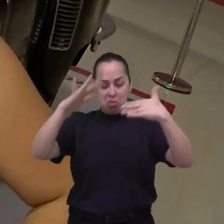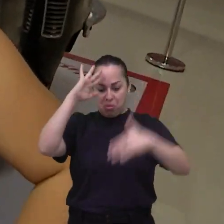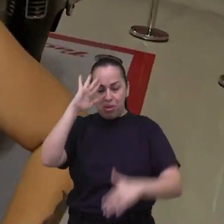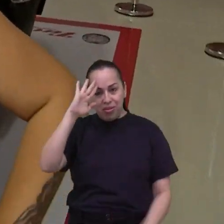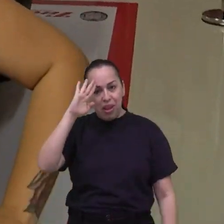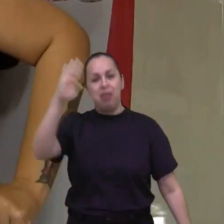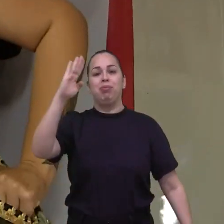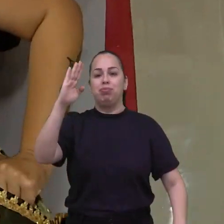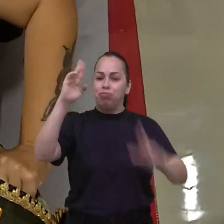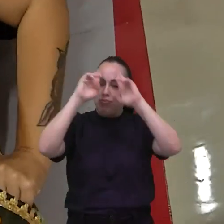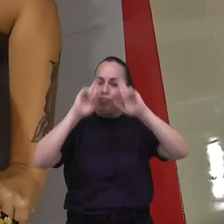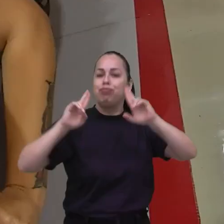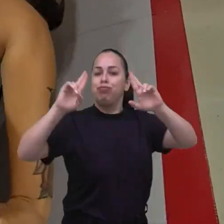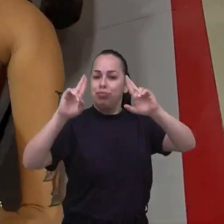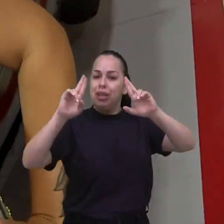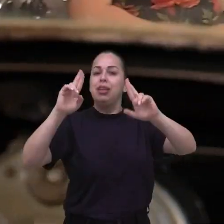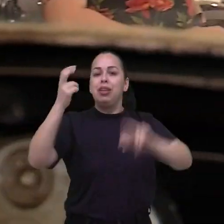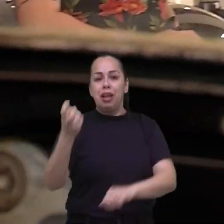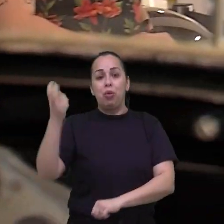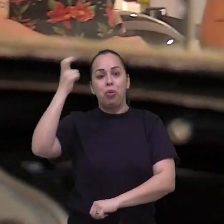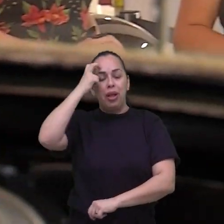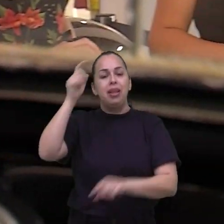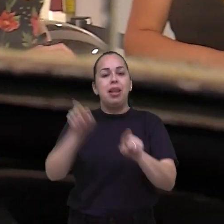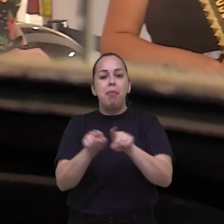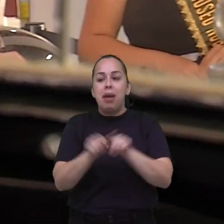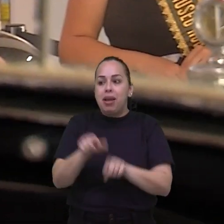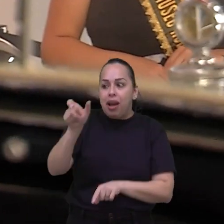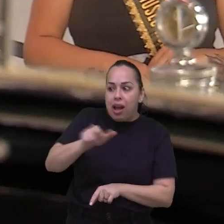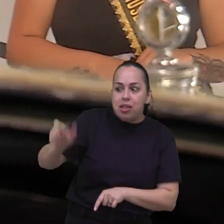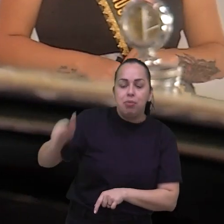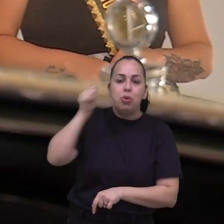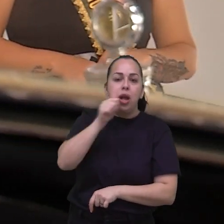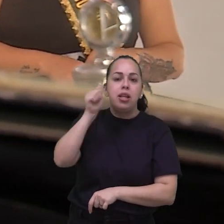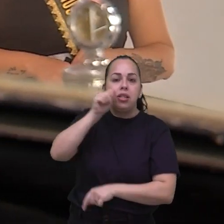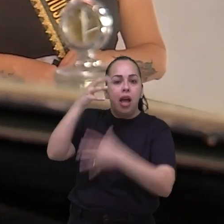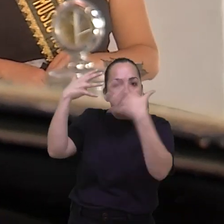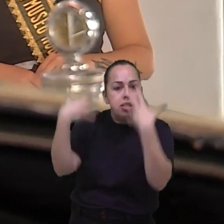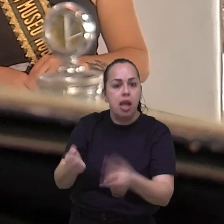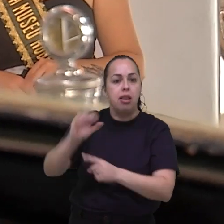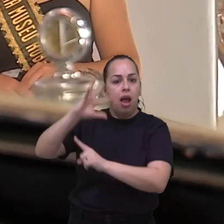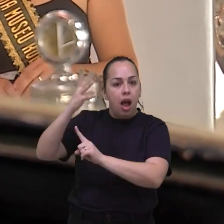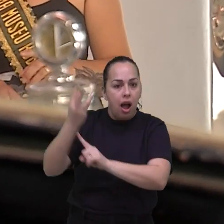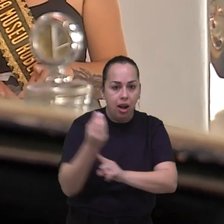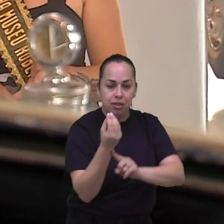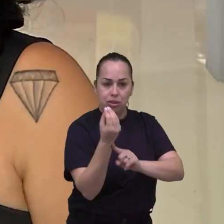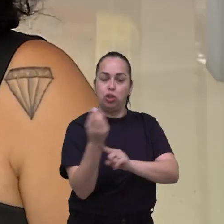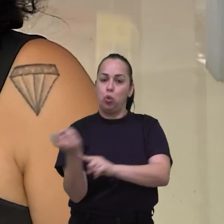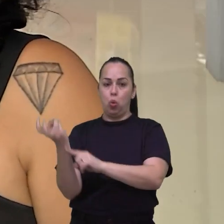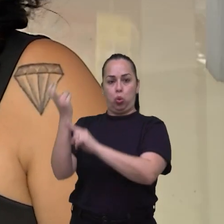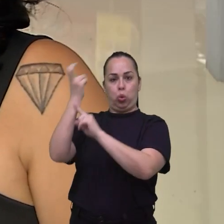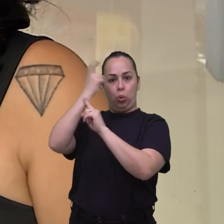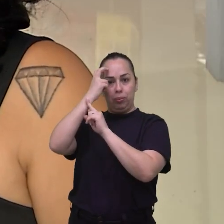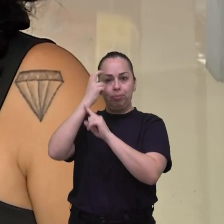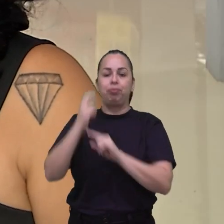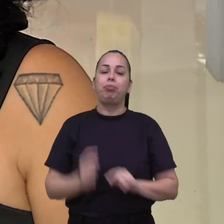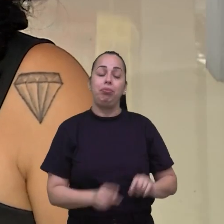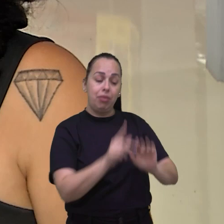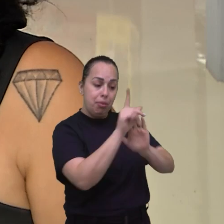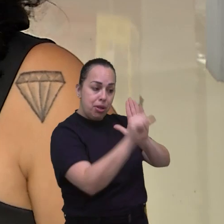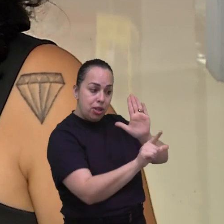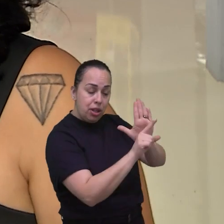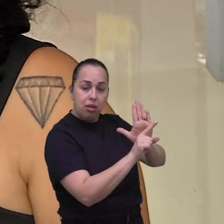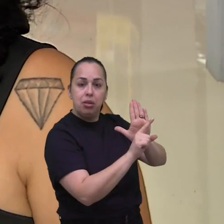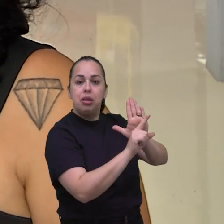mais respeitado como uma forma de cultura, assim como as mulheres que adotam a arte como meio de vida. Através da lei, a